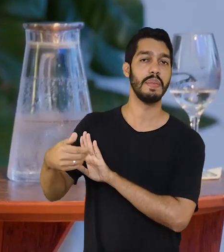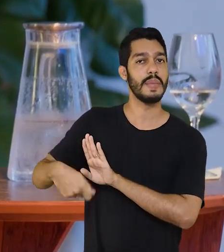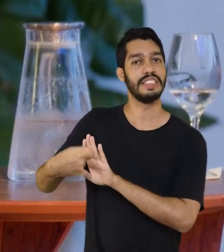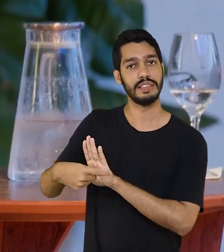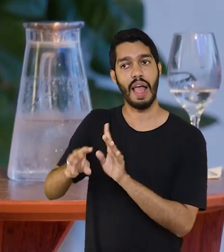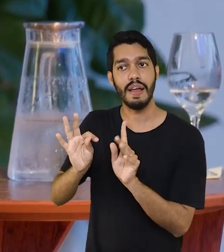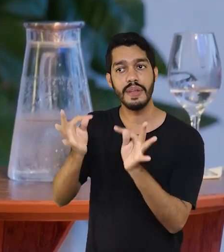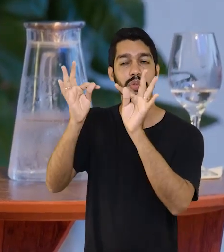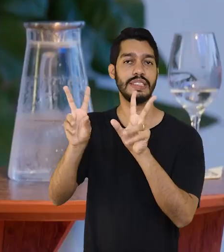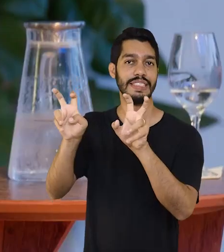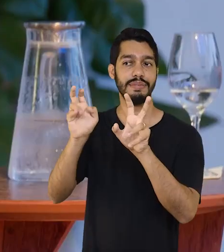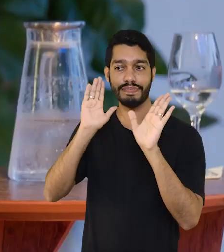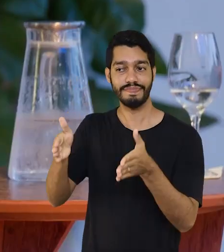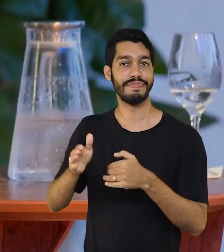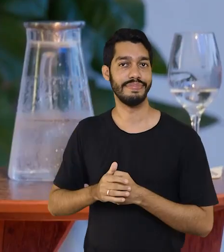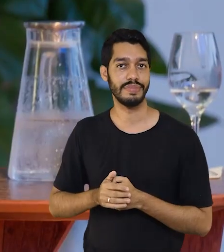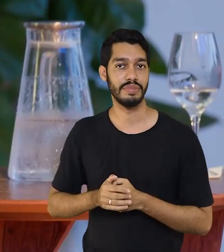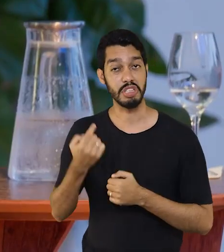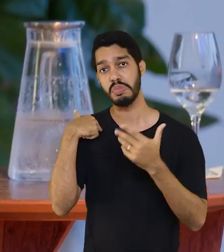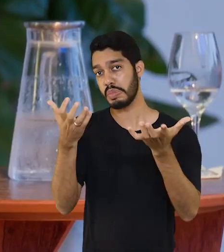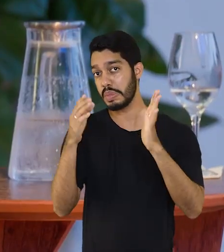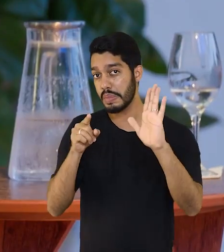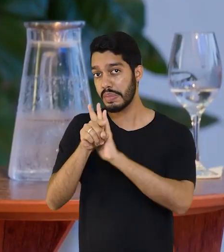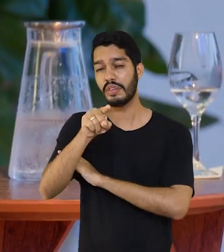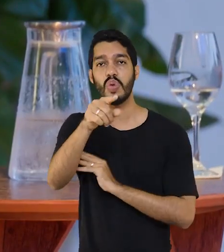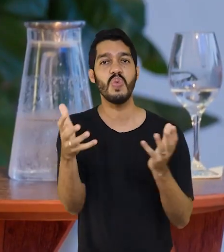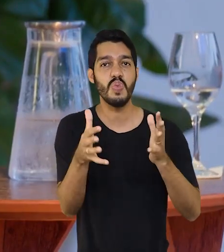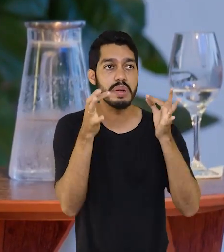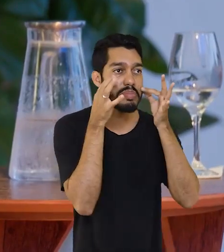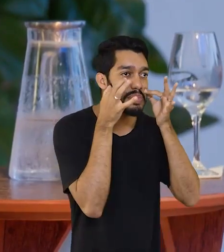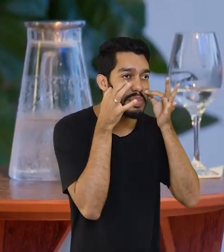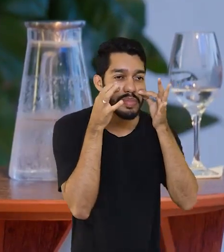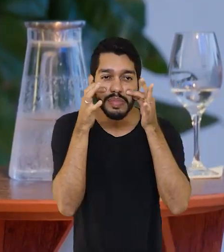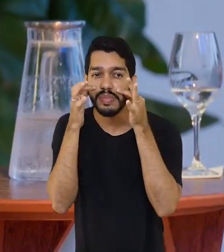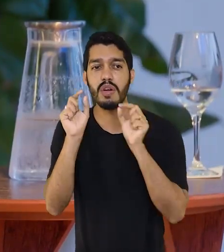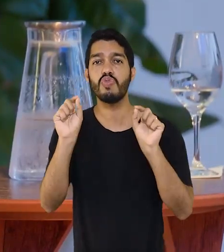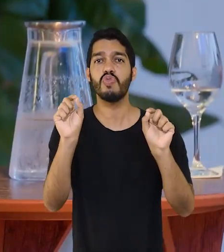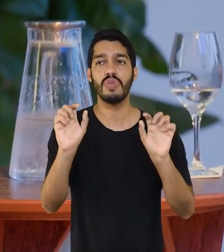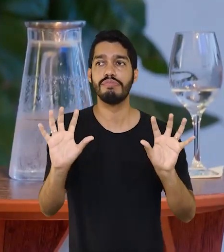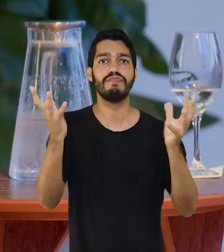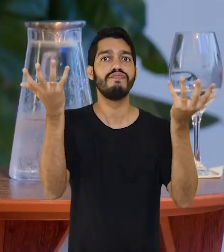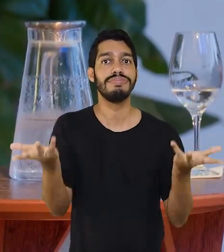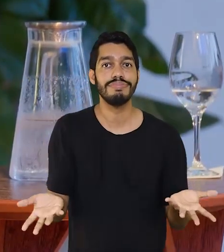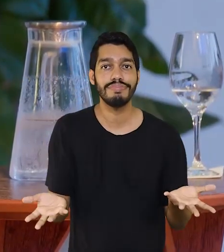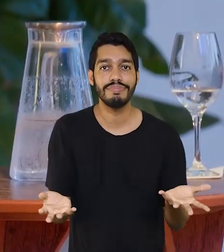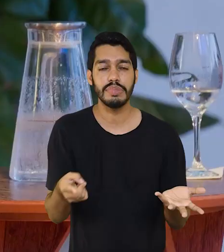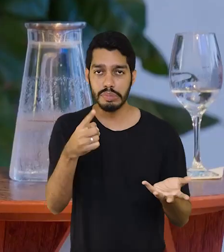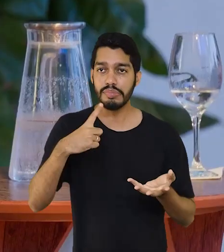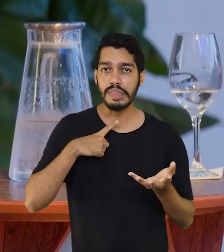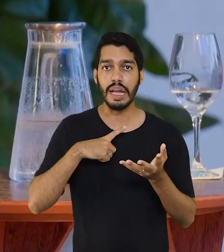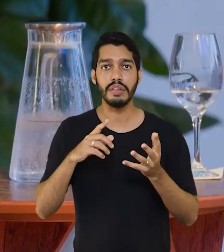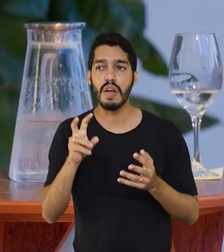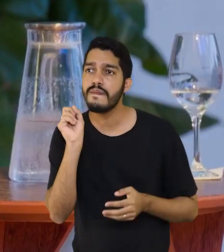no tecido social aqui. E aí eu queria perguntar o que você está vendo que está acontecendo, então. Se